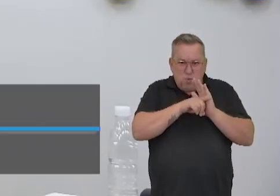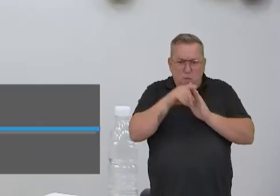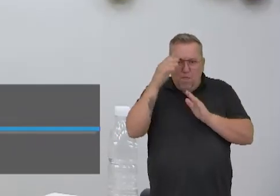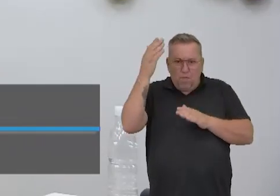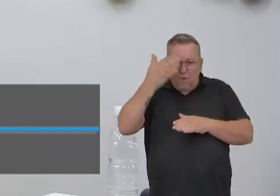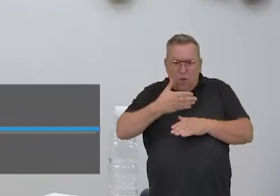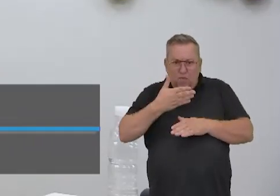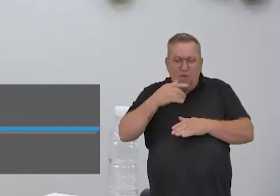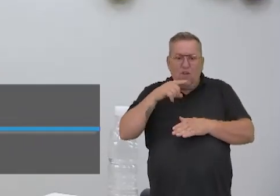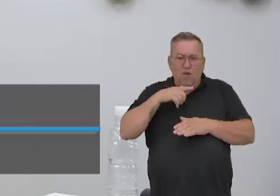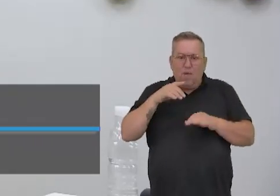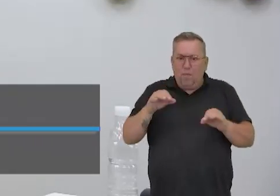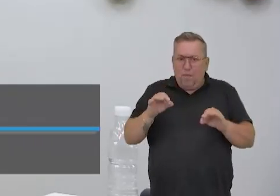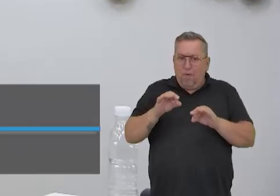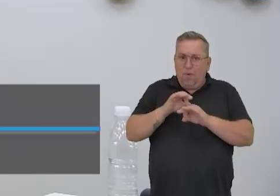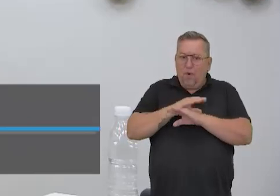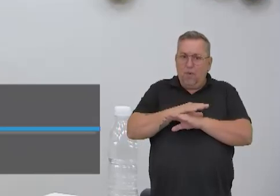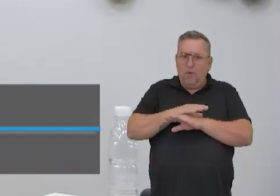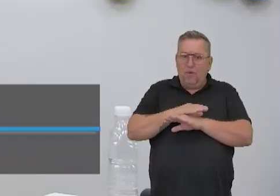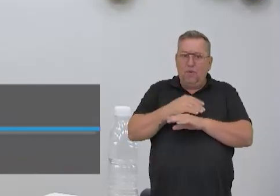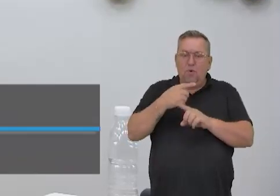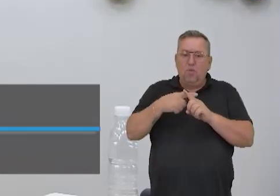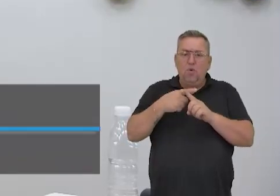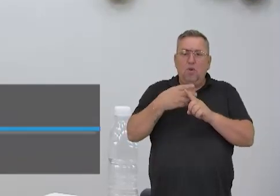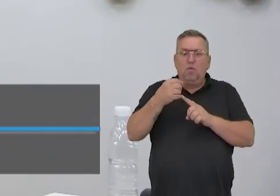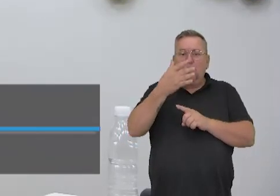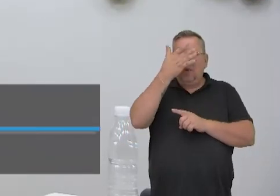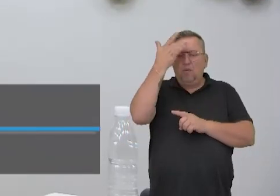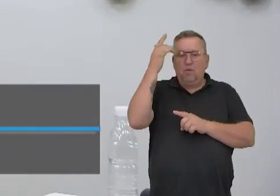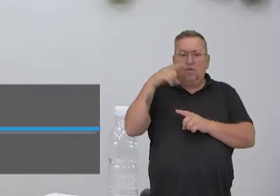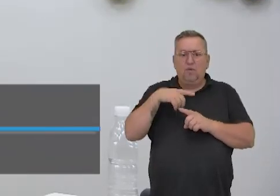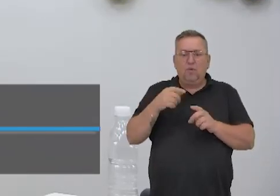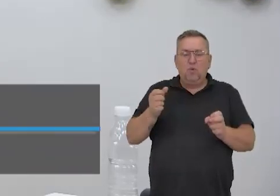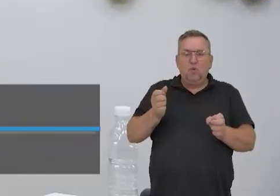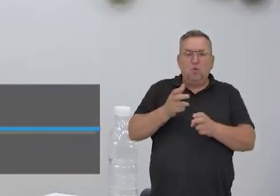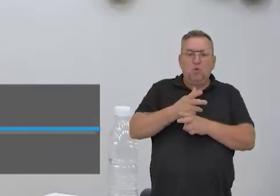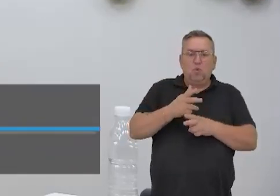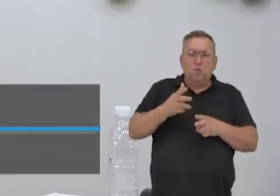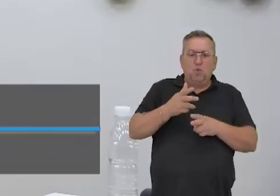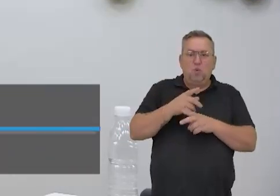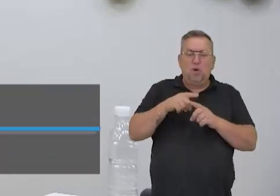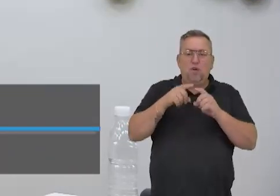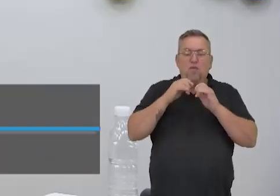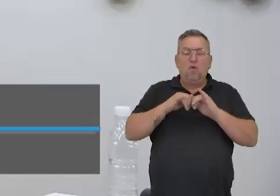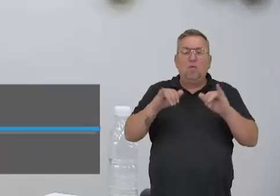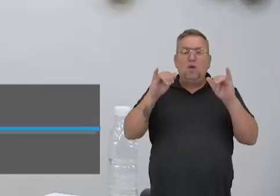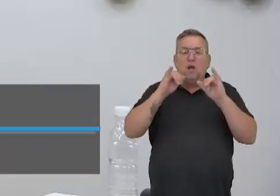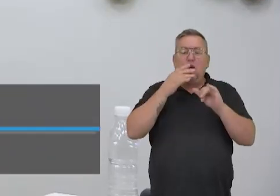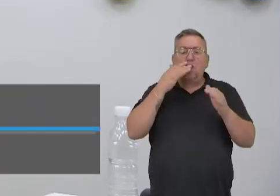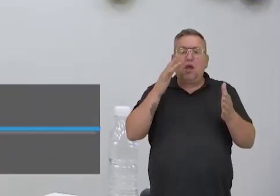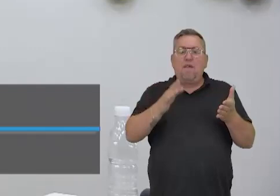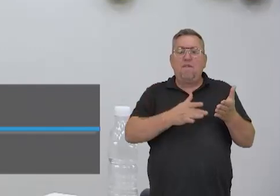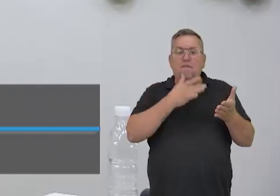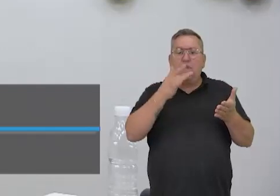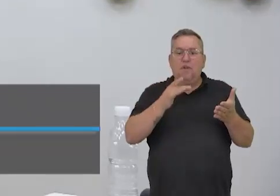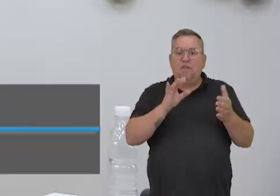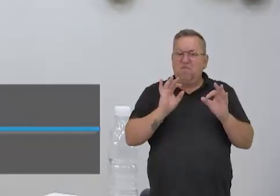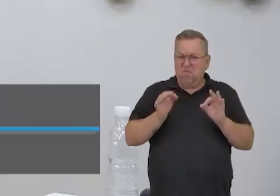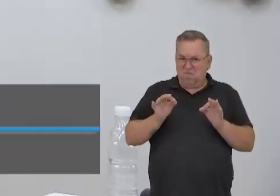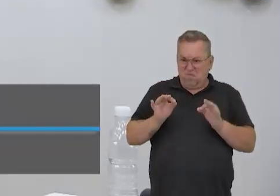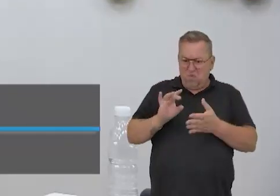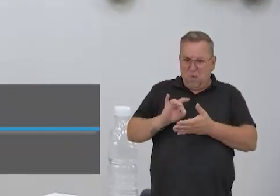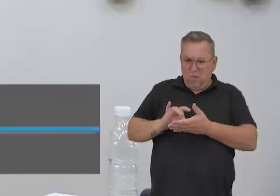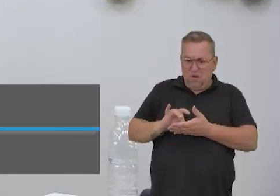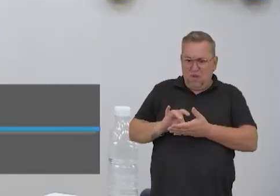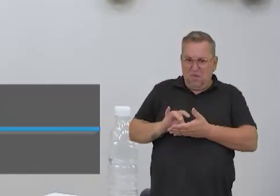vimos também que muitas pessoas citaram aí fontes confiáveis, né? Foi publicado em tal revista. Será que foi mesmo